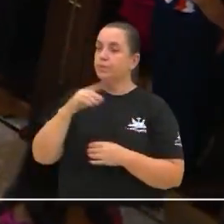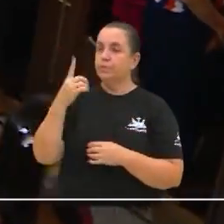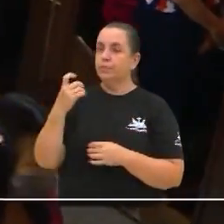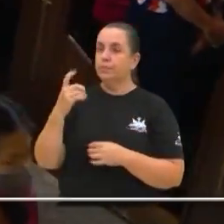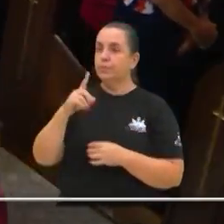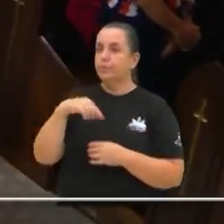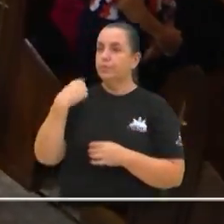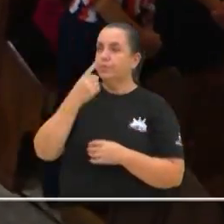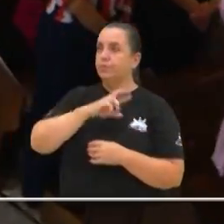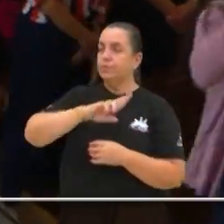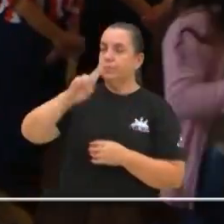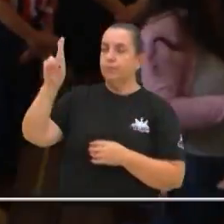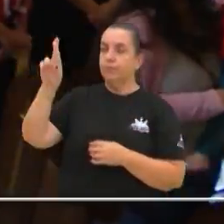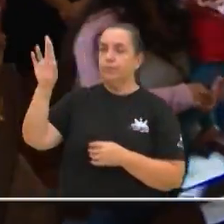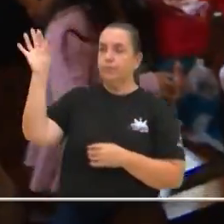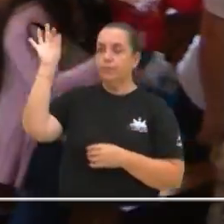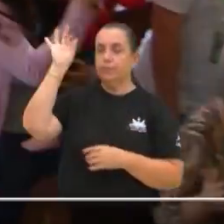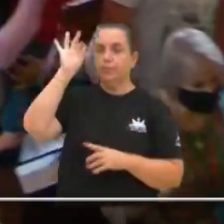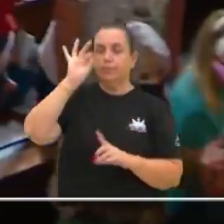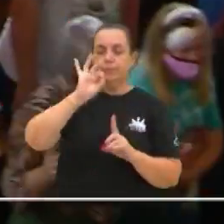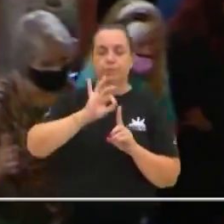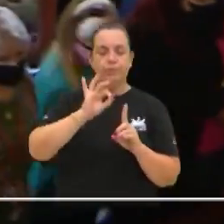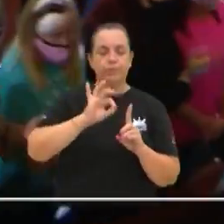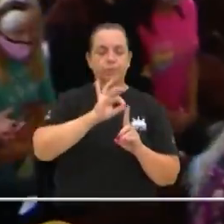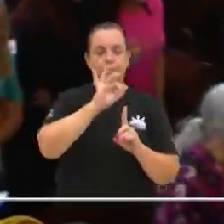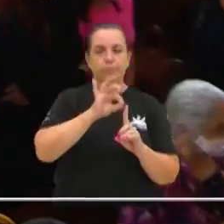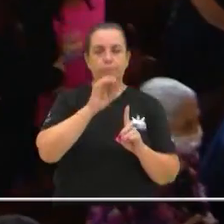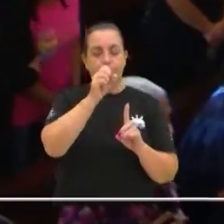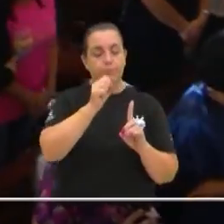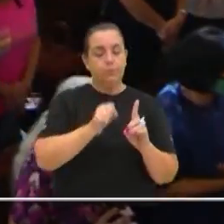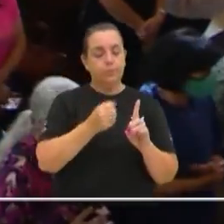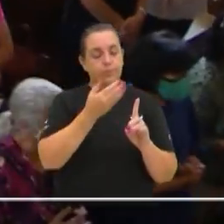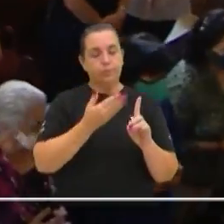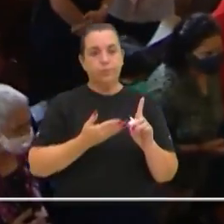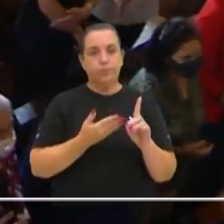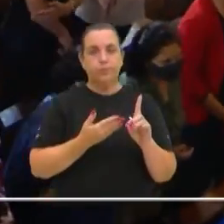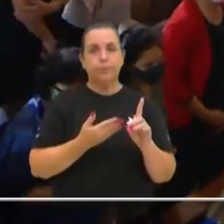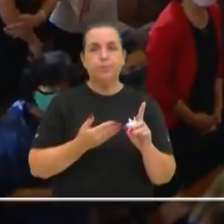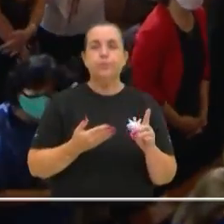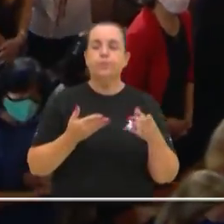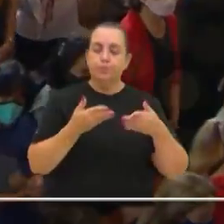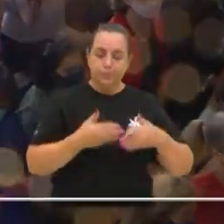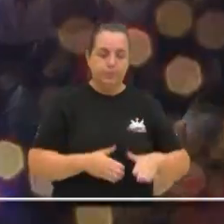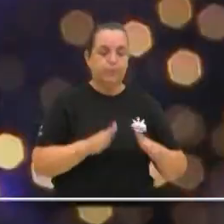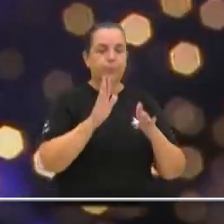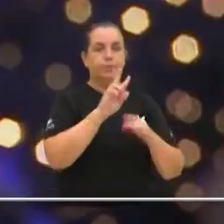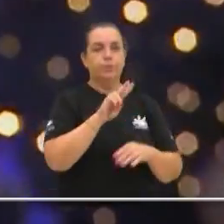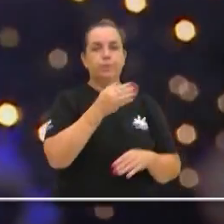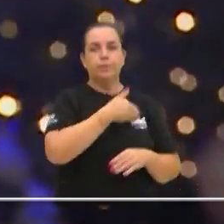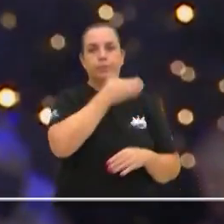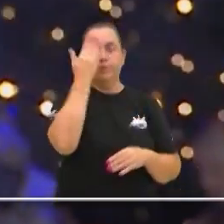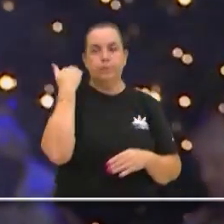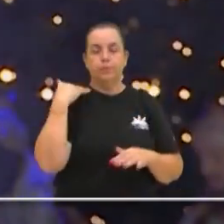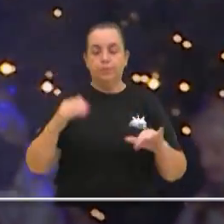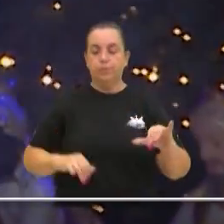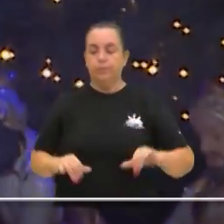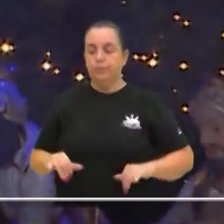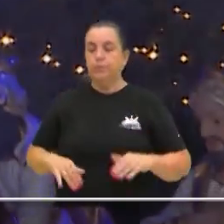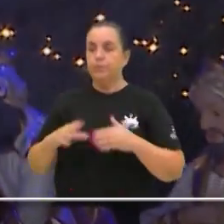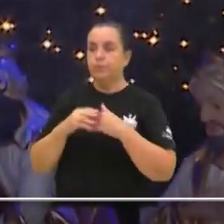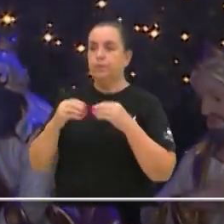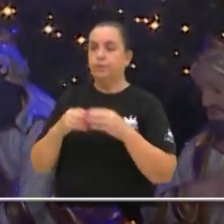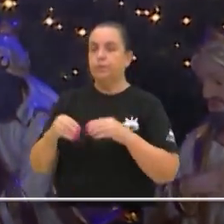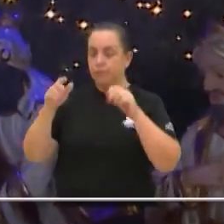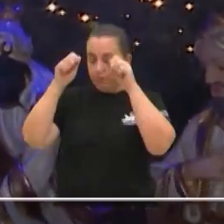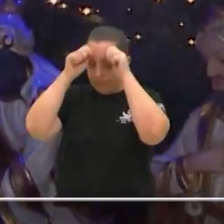Jesus Cristo, seu único Filho, nosso Senhor, que foi concebido pelo poder do Espírito Santo, nasceu